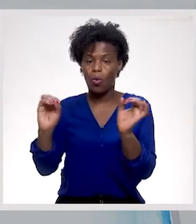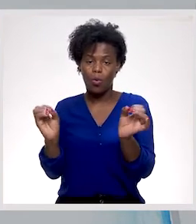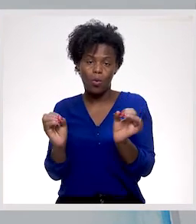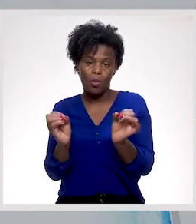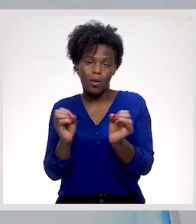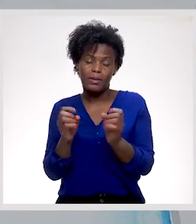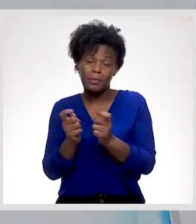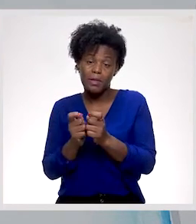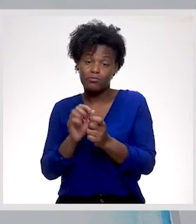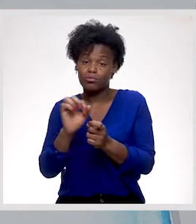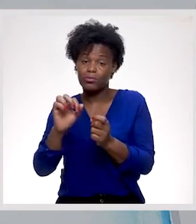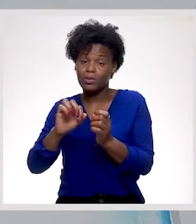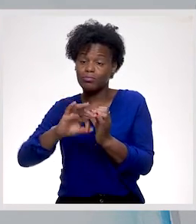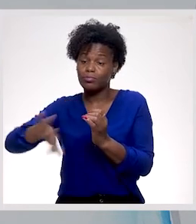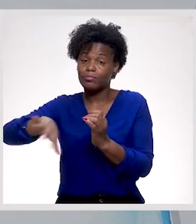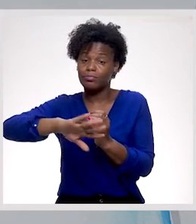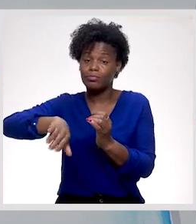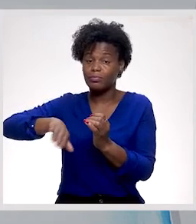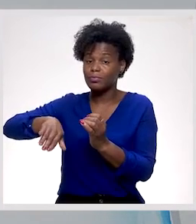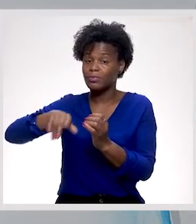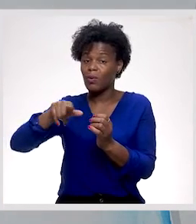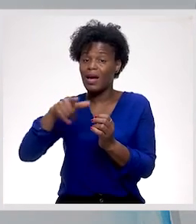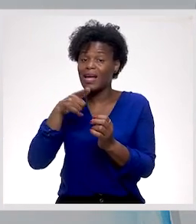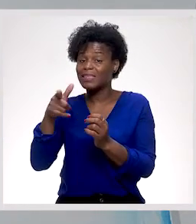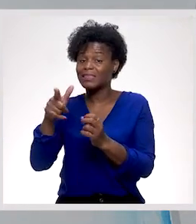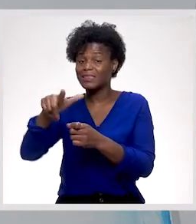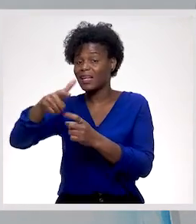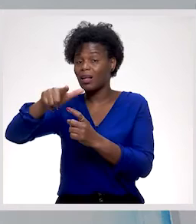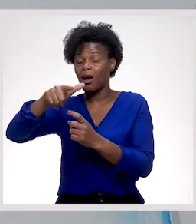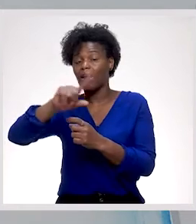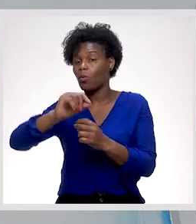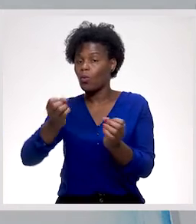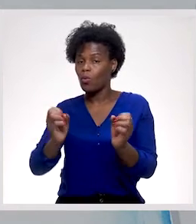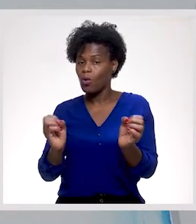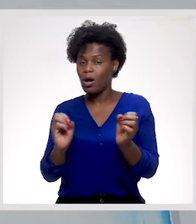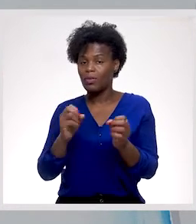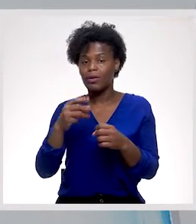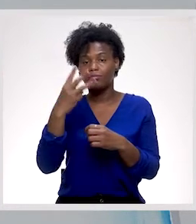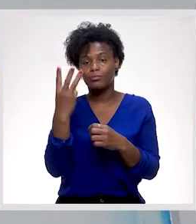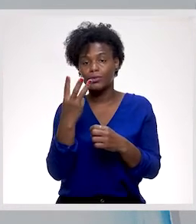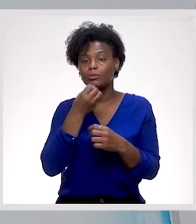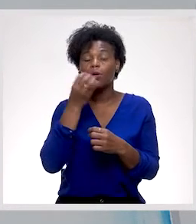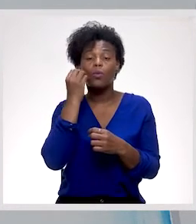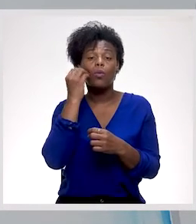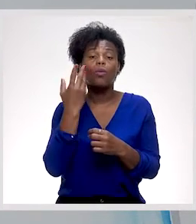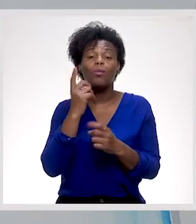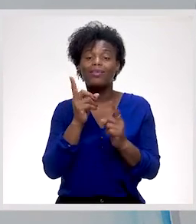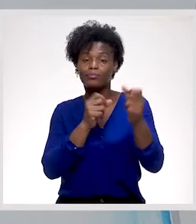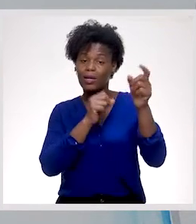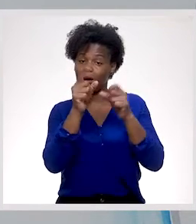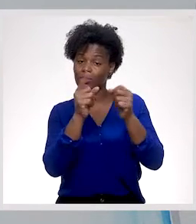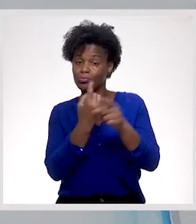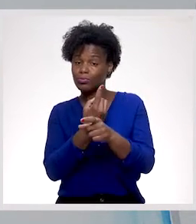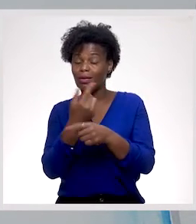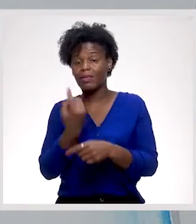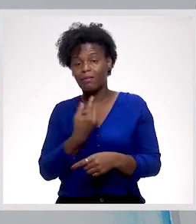vizinhança e não são satélites. Então temos três características que os astros devem ter para ser